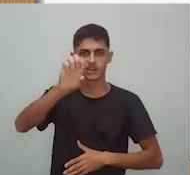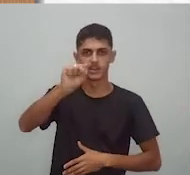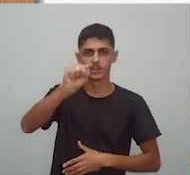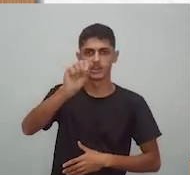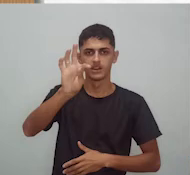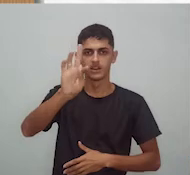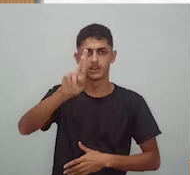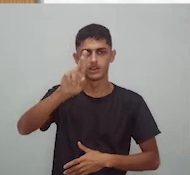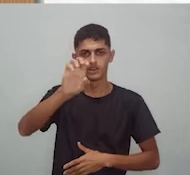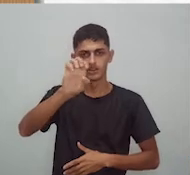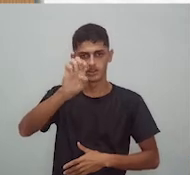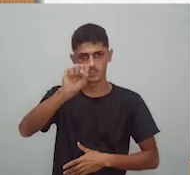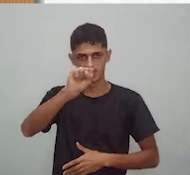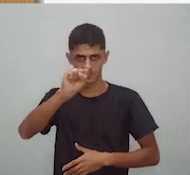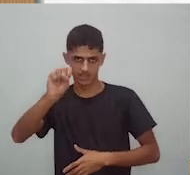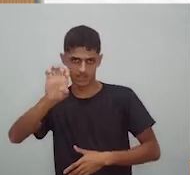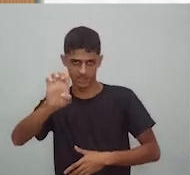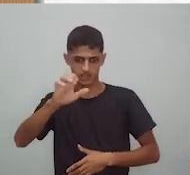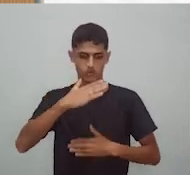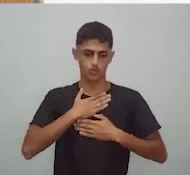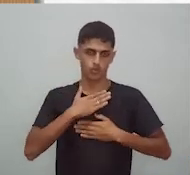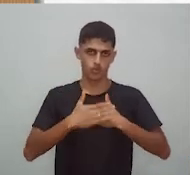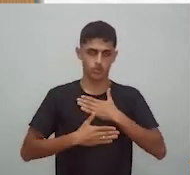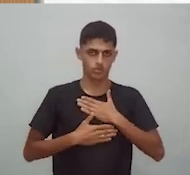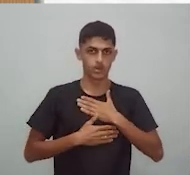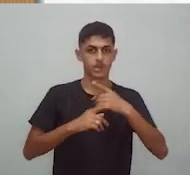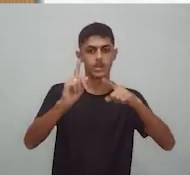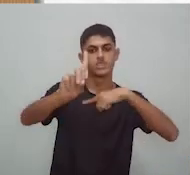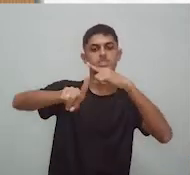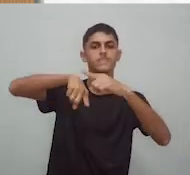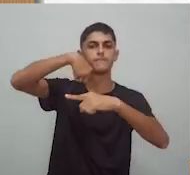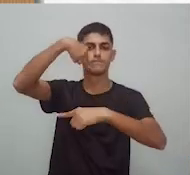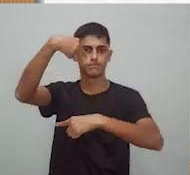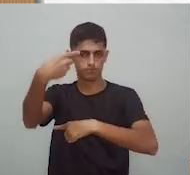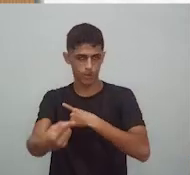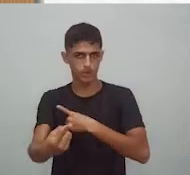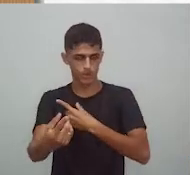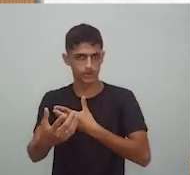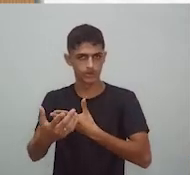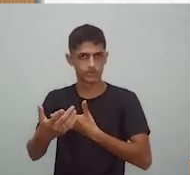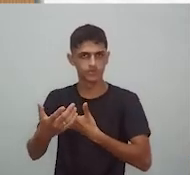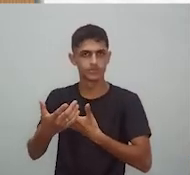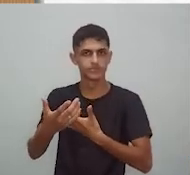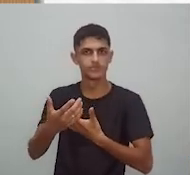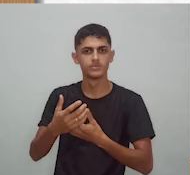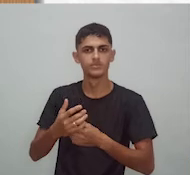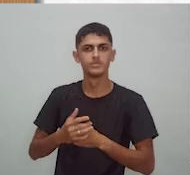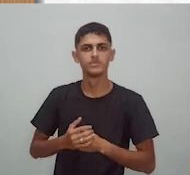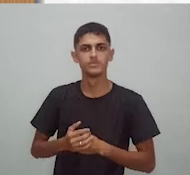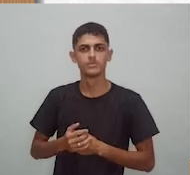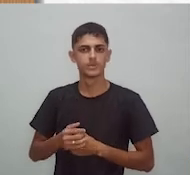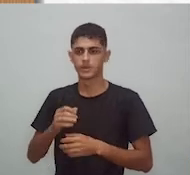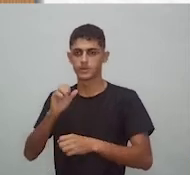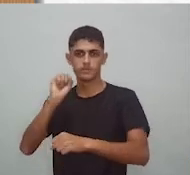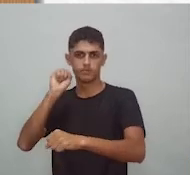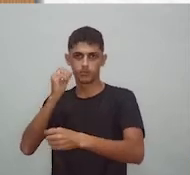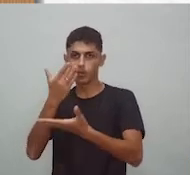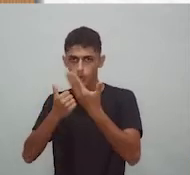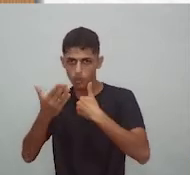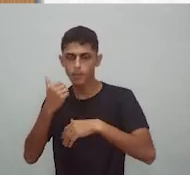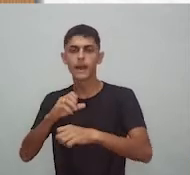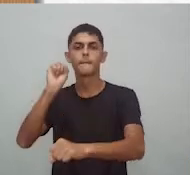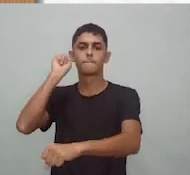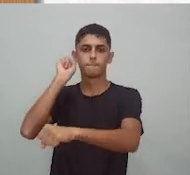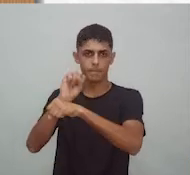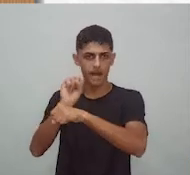relaxamento. Então, depois que a gente para de sentir cheiro, nosso organismo ele volta a relaxar e para de produzir saliva. A gente chama isso